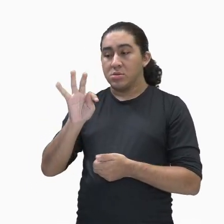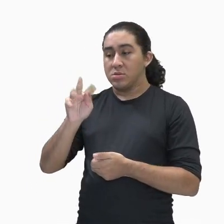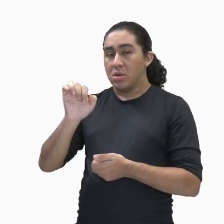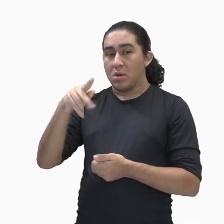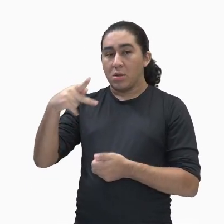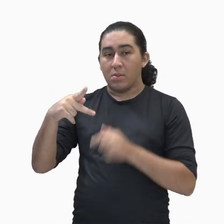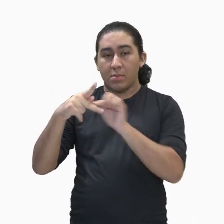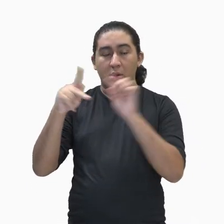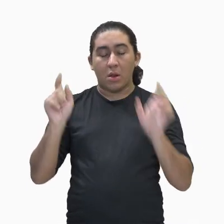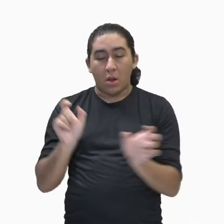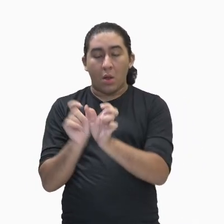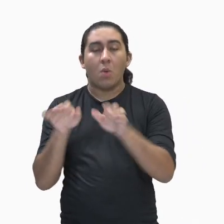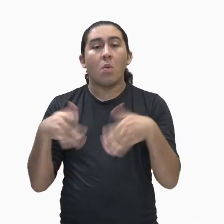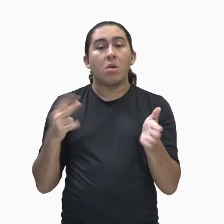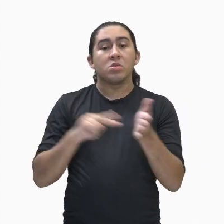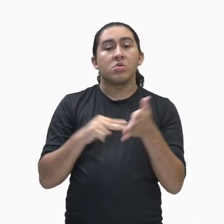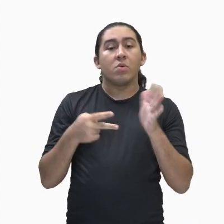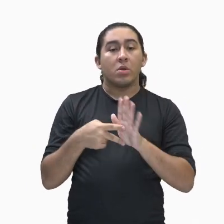Stepson.